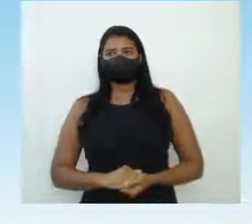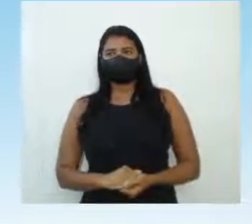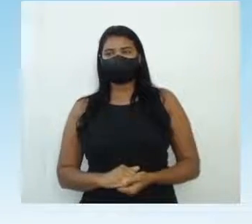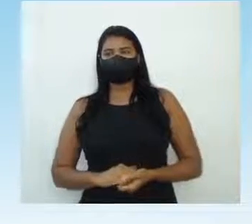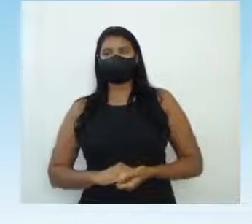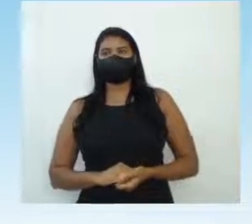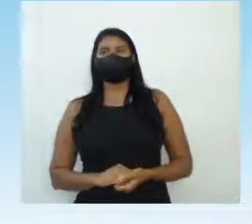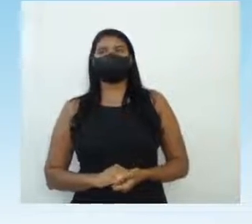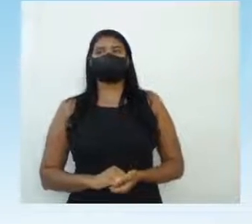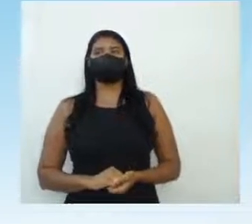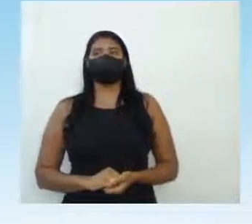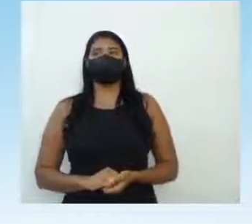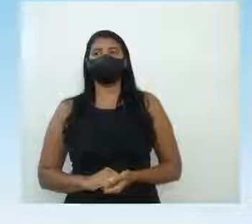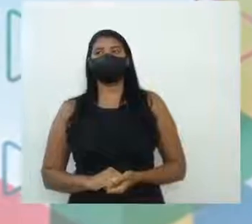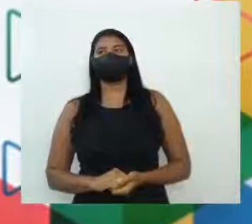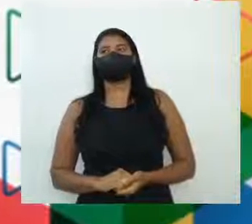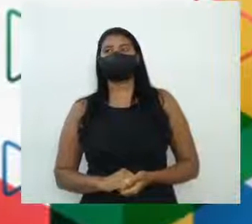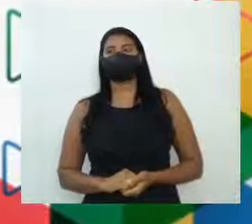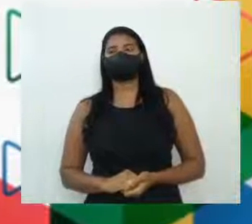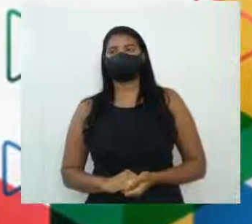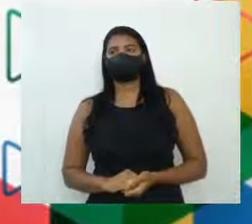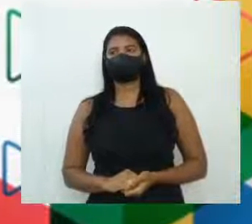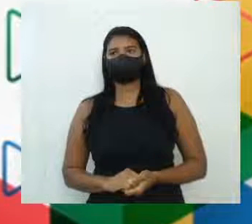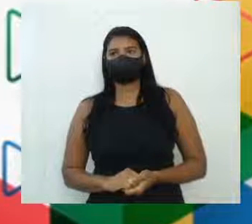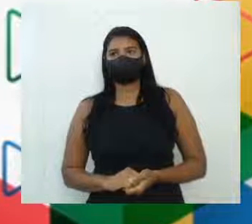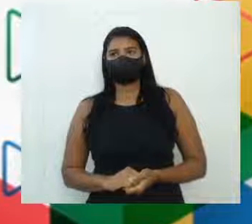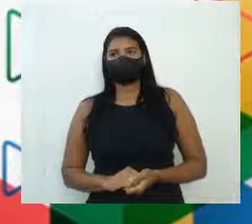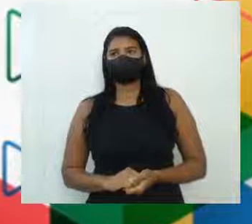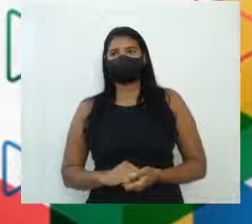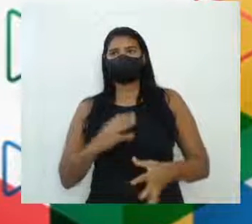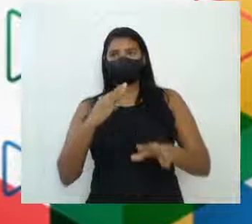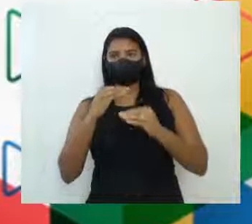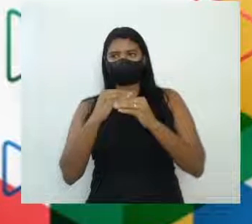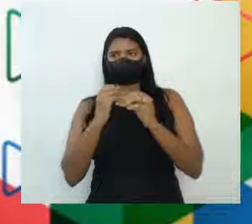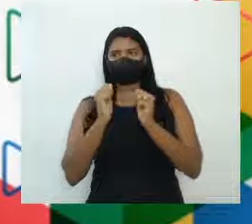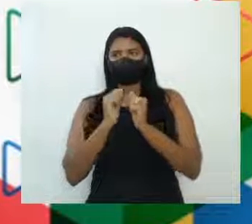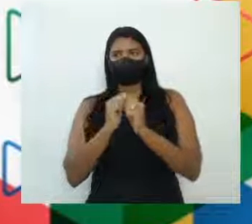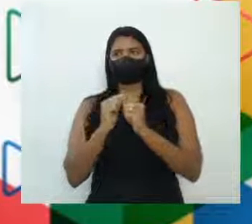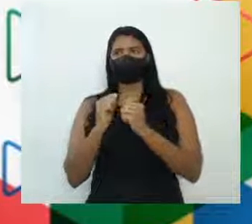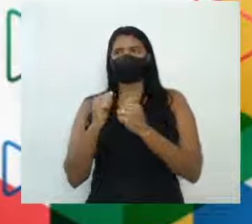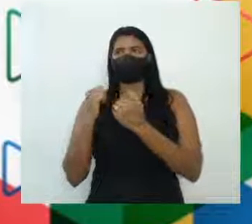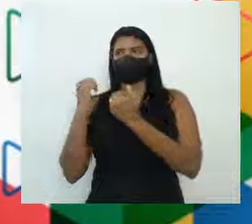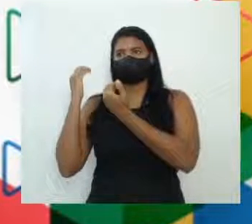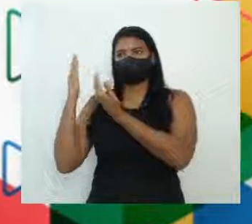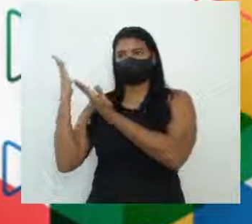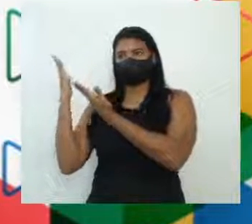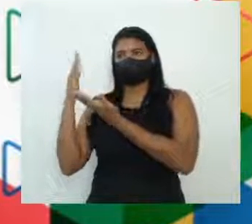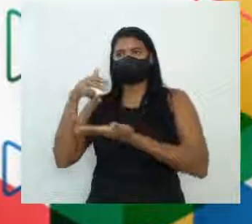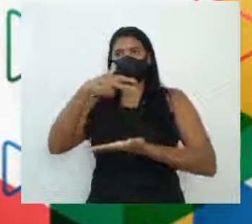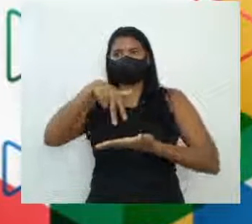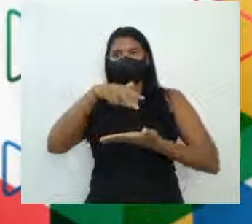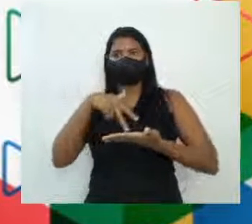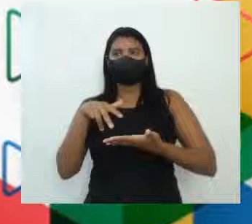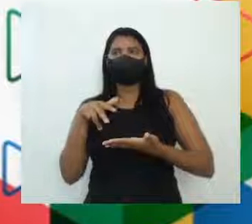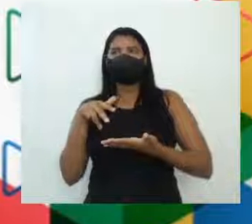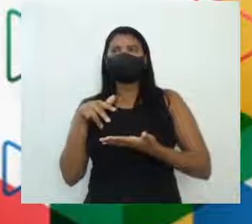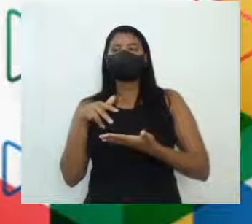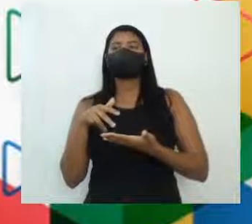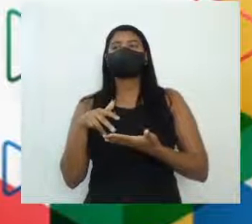mais uma vez a tela. Acompanhem comigo. Movimento na dança. Primeiro a gente vai ver os movimentos para ver